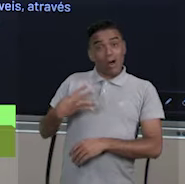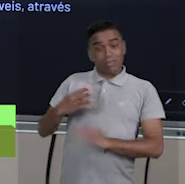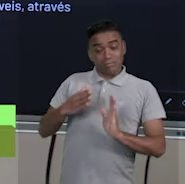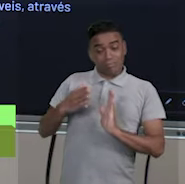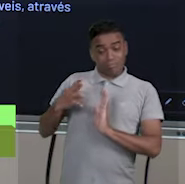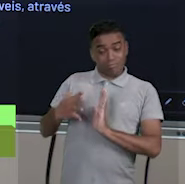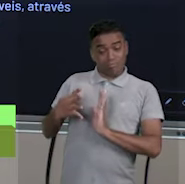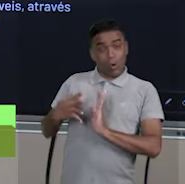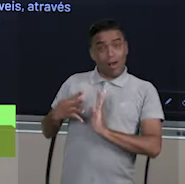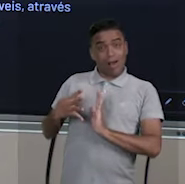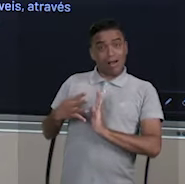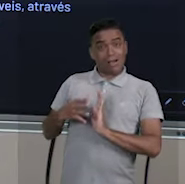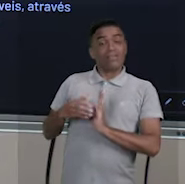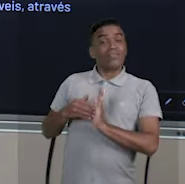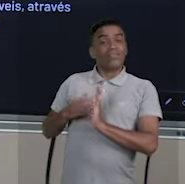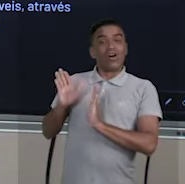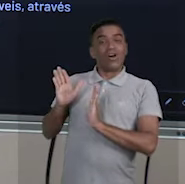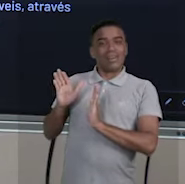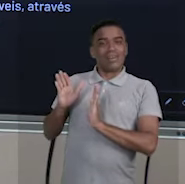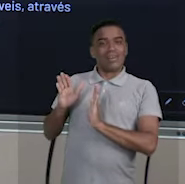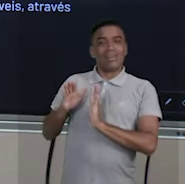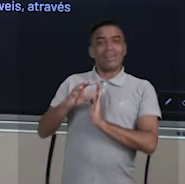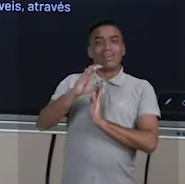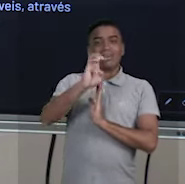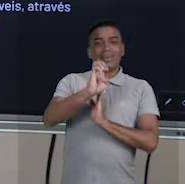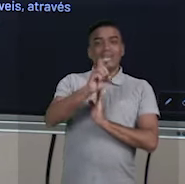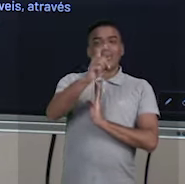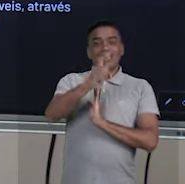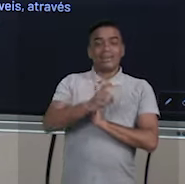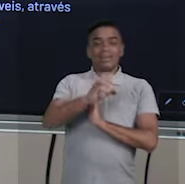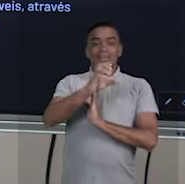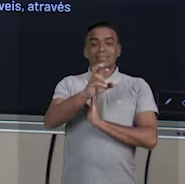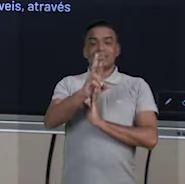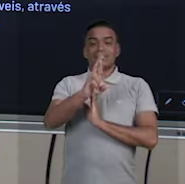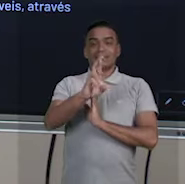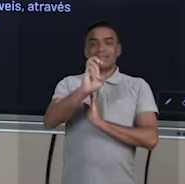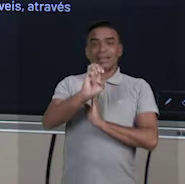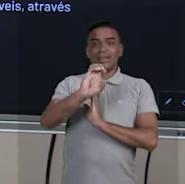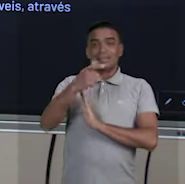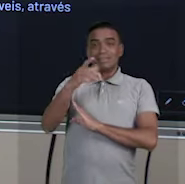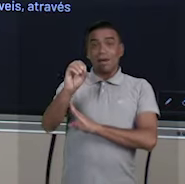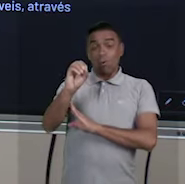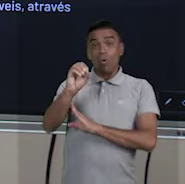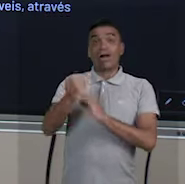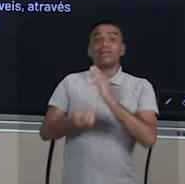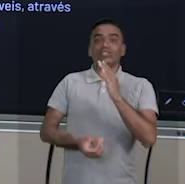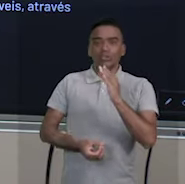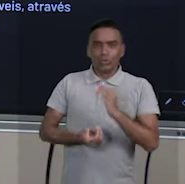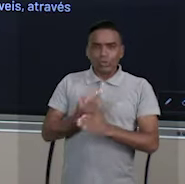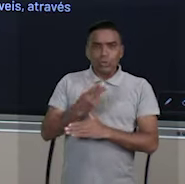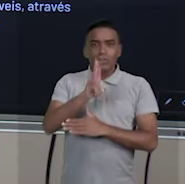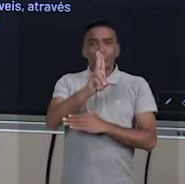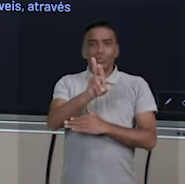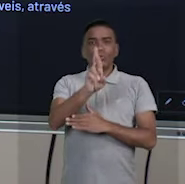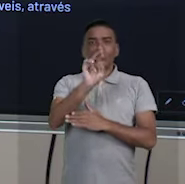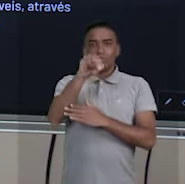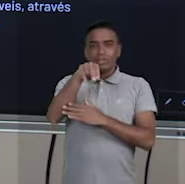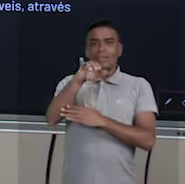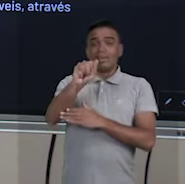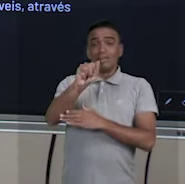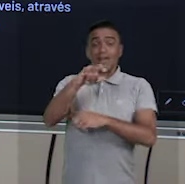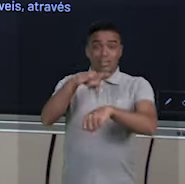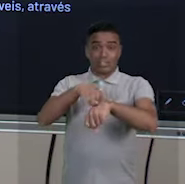da excreção, que é a formação da urina verdadeira, onde nós vamos ter a urina